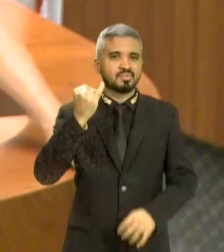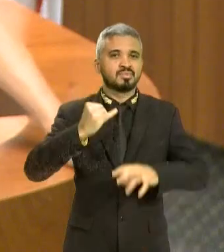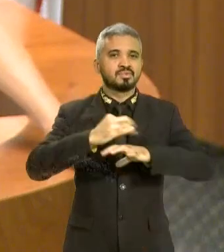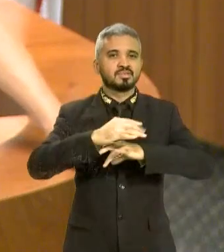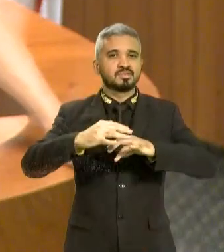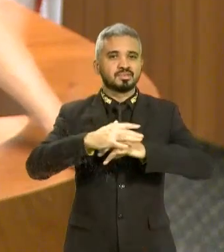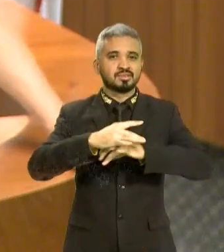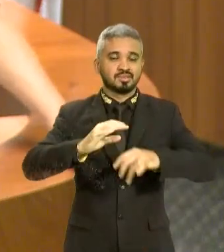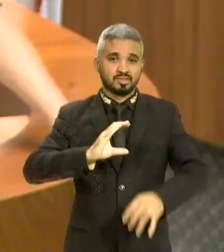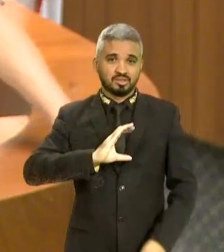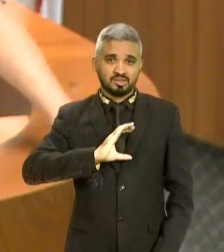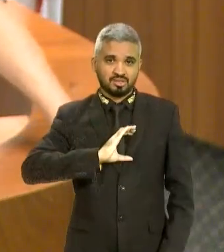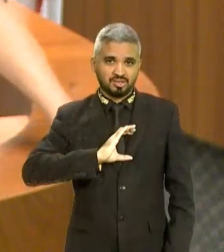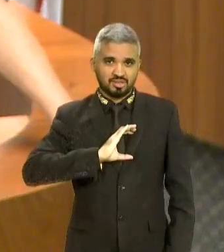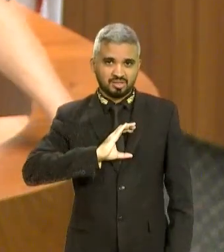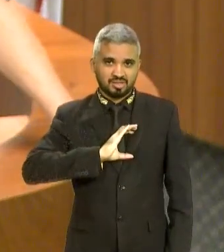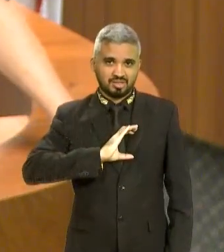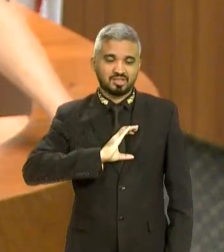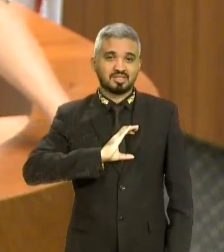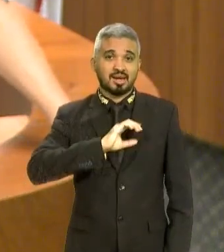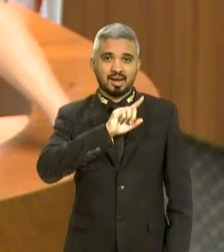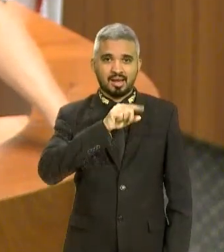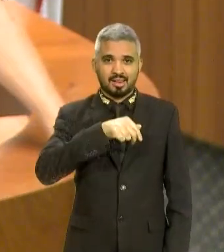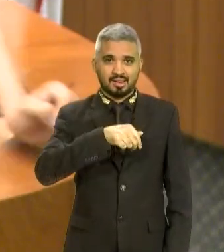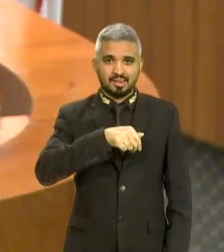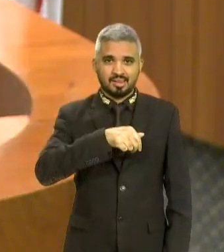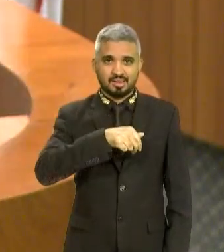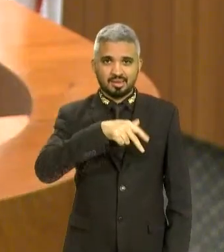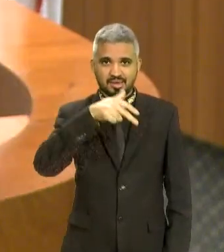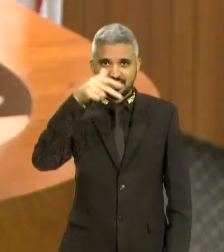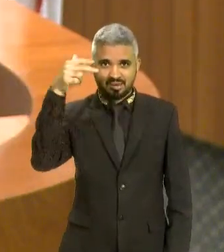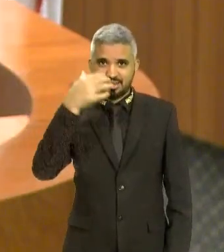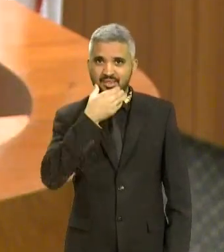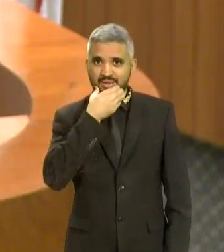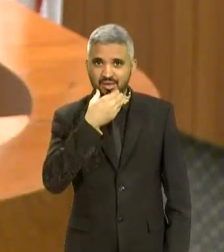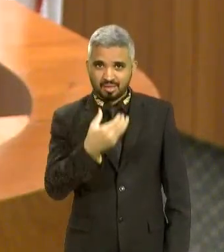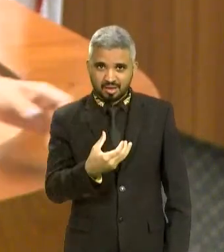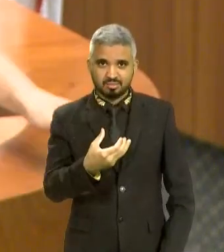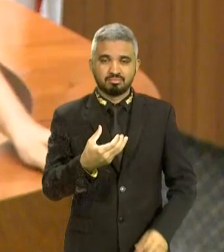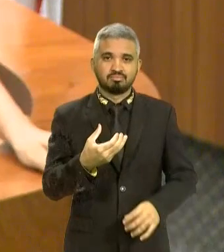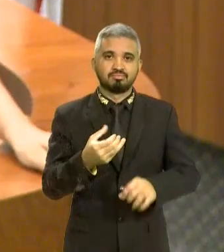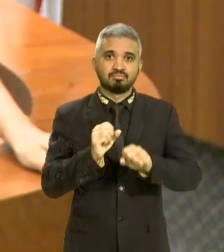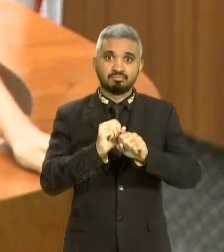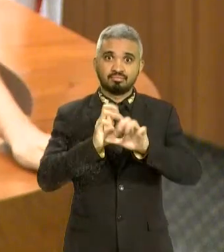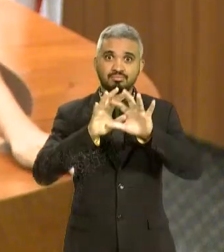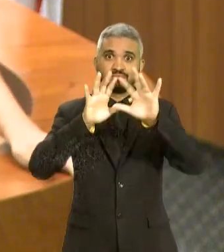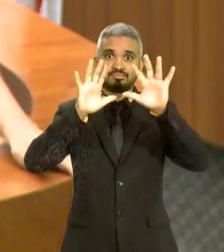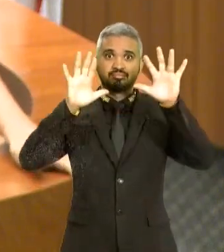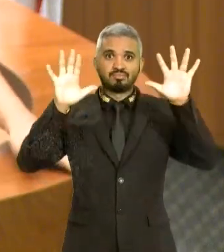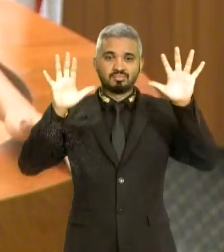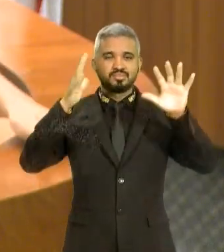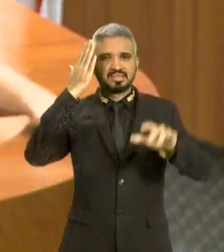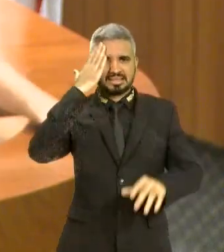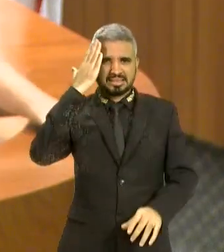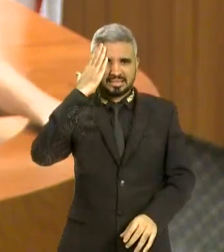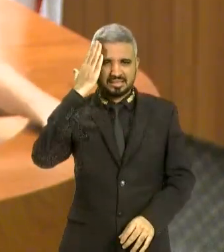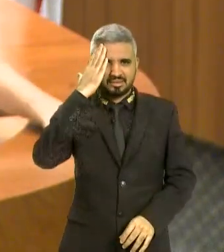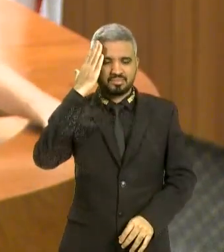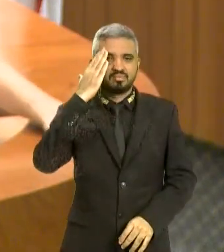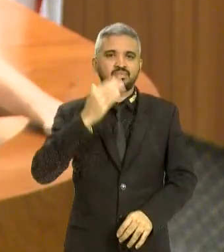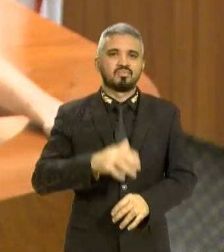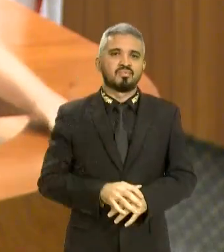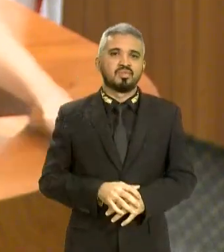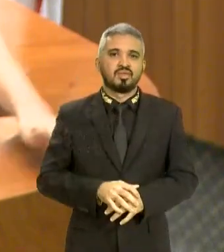Caxias, o Natal iluminado. A gente sabe que o Natal é a época mais bonita do ano, onde a gente celebra o nascimento de Jesus.